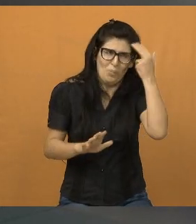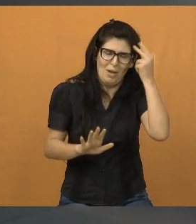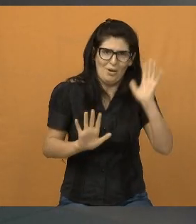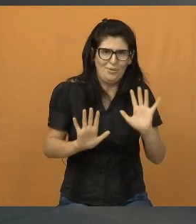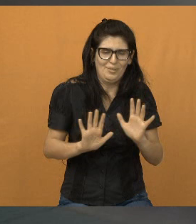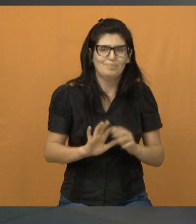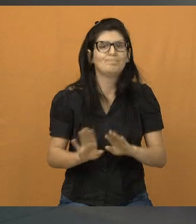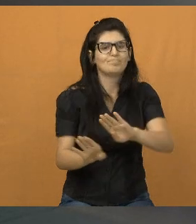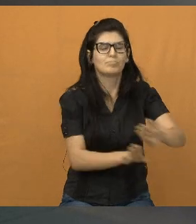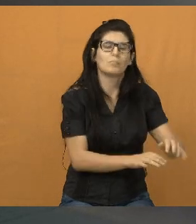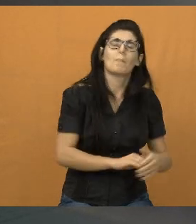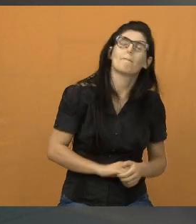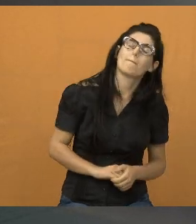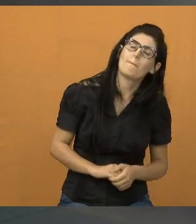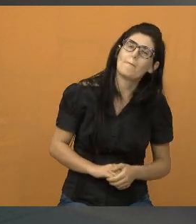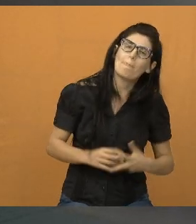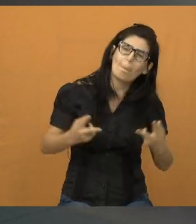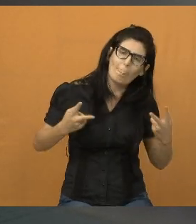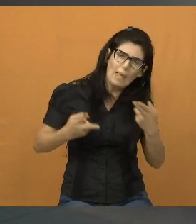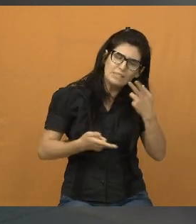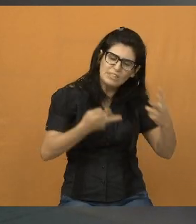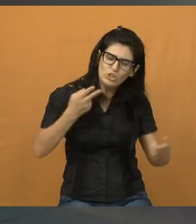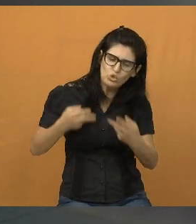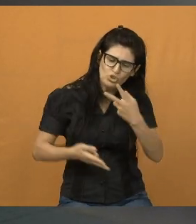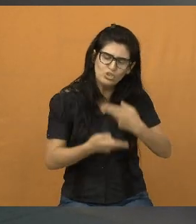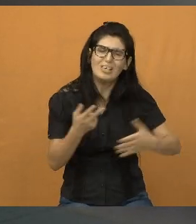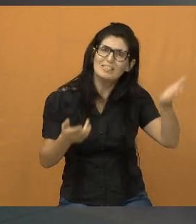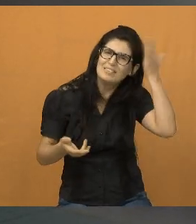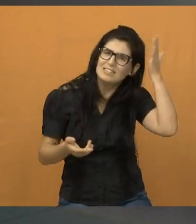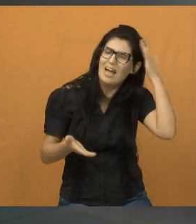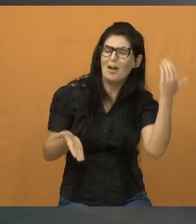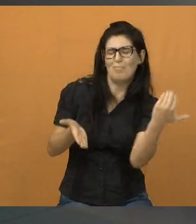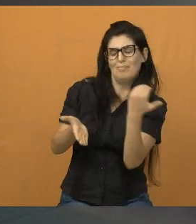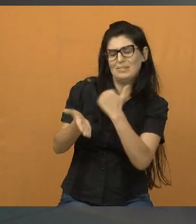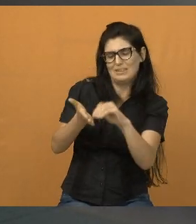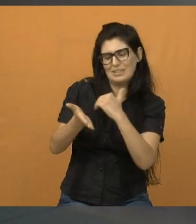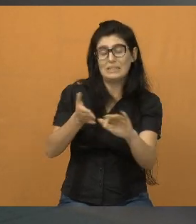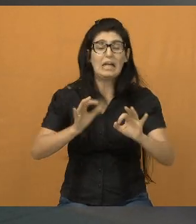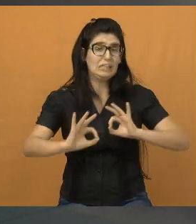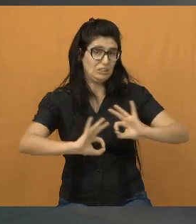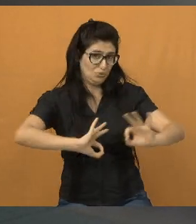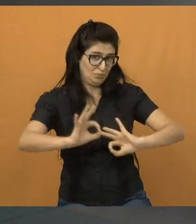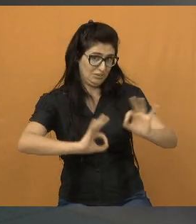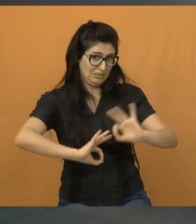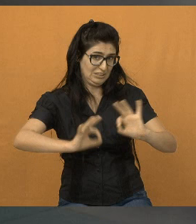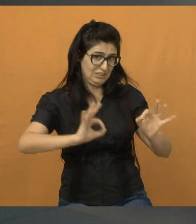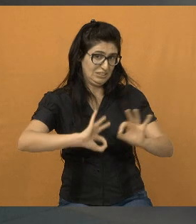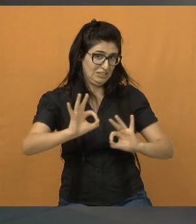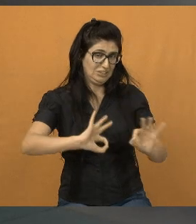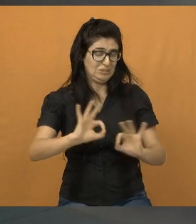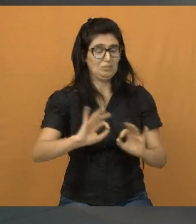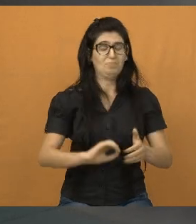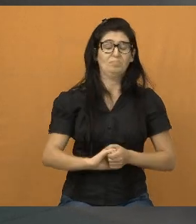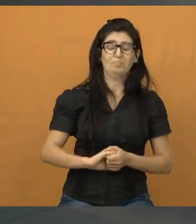procedimentos cirúrgicos, sei que a Secretaria está se organizando para ter uma previsão de um novo